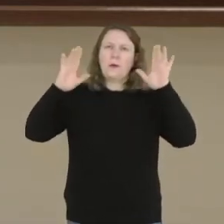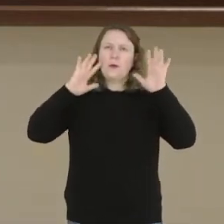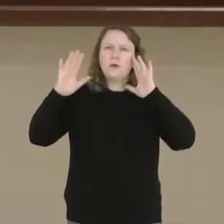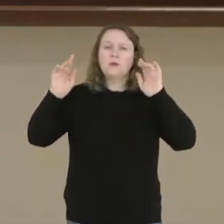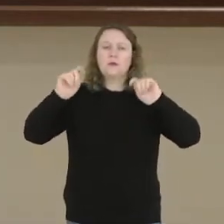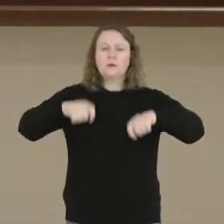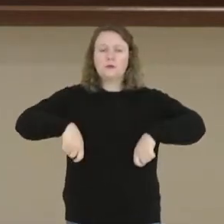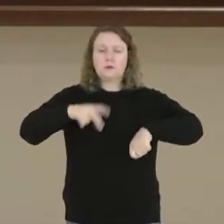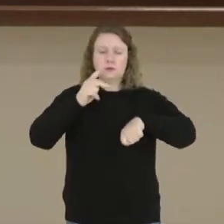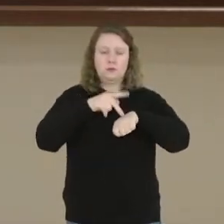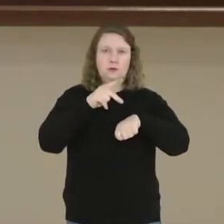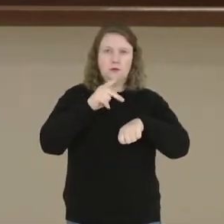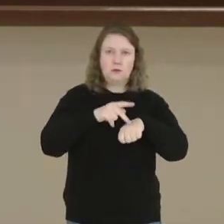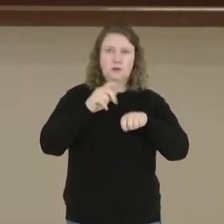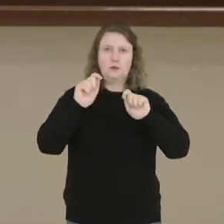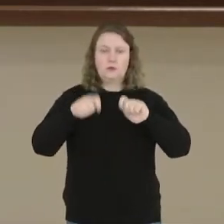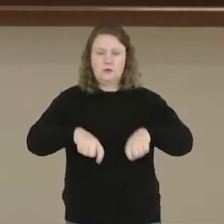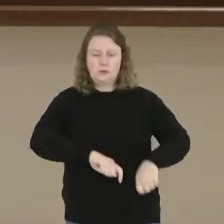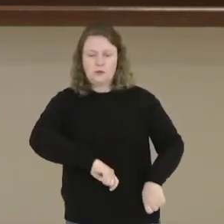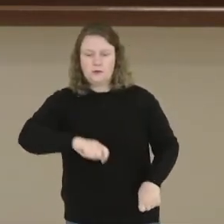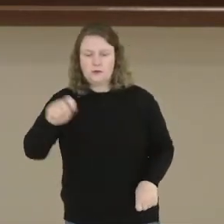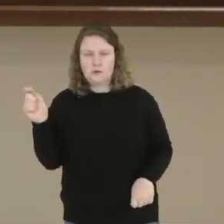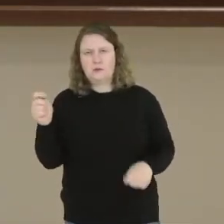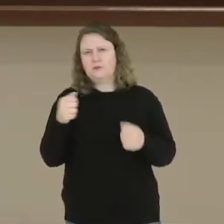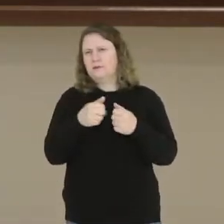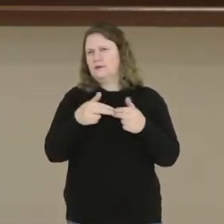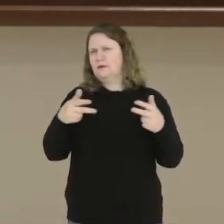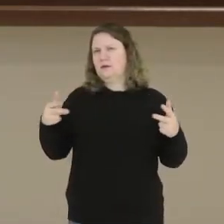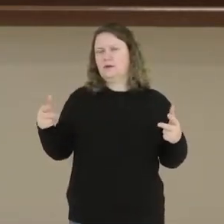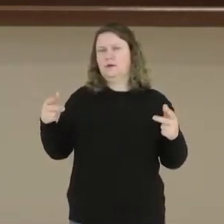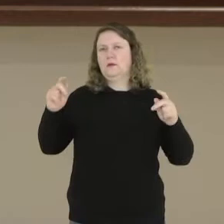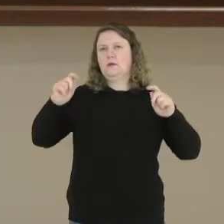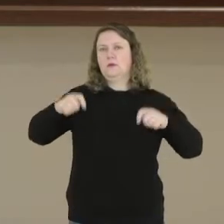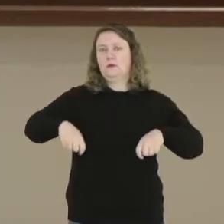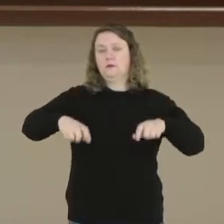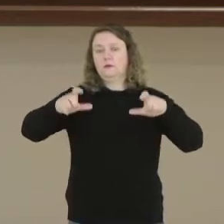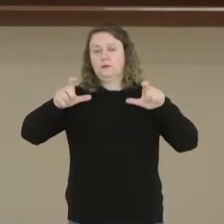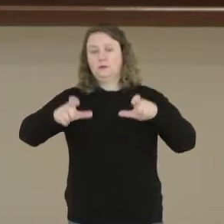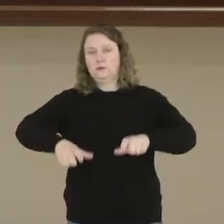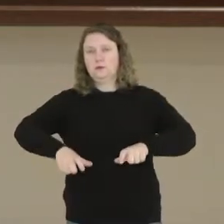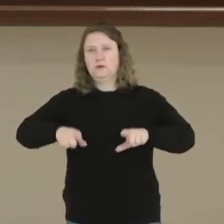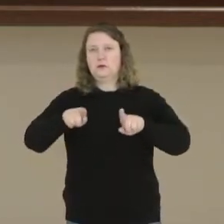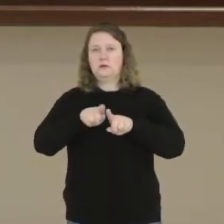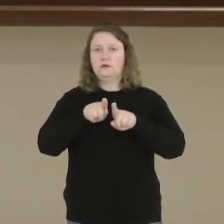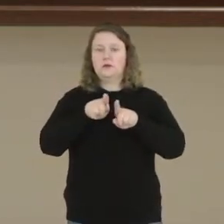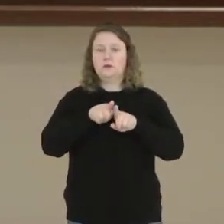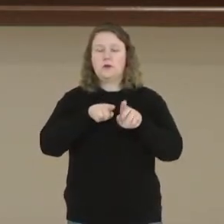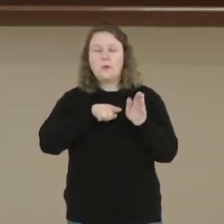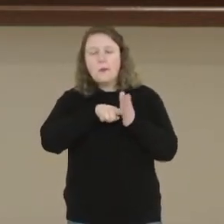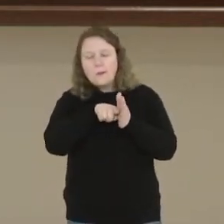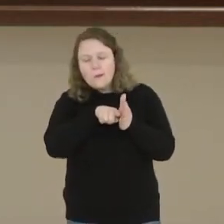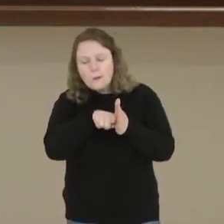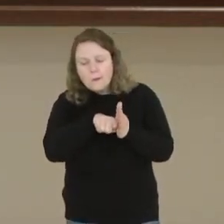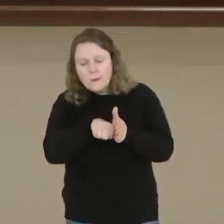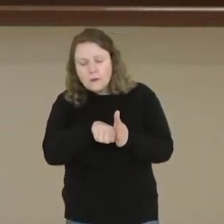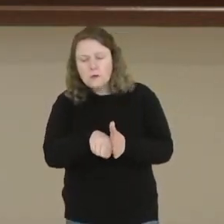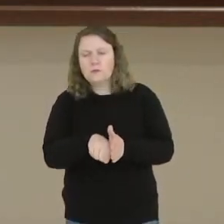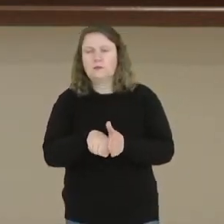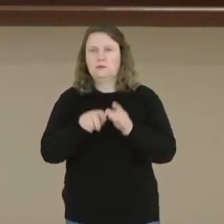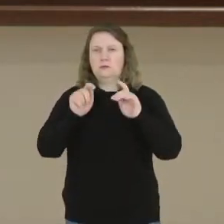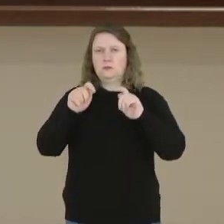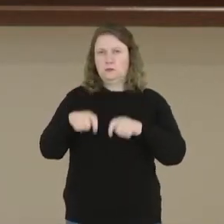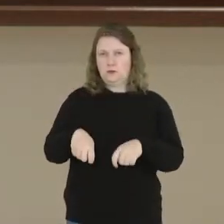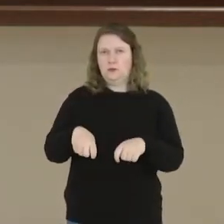ser uma pedra, pode ser uma espada de um gladiador, pode ser um espaço de um sítio arqueológico, de um fórum romano.